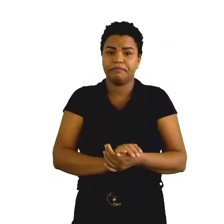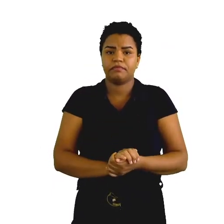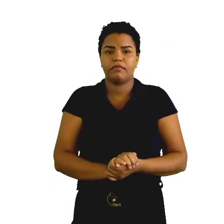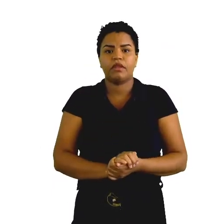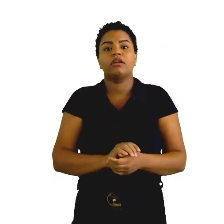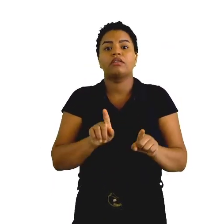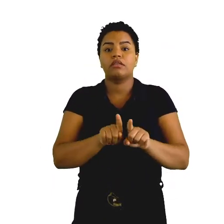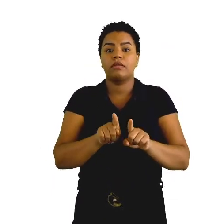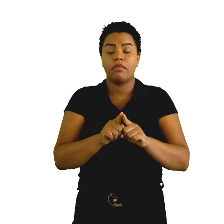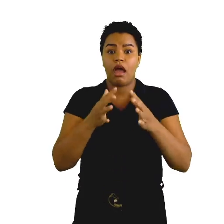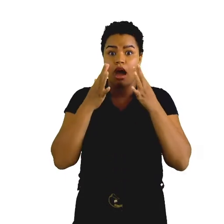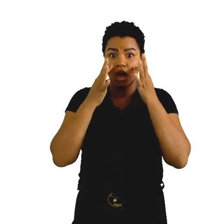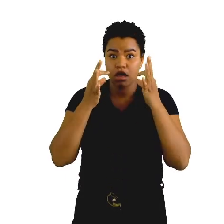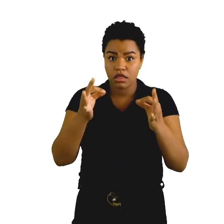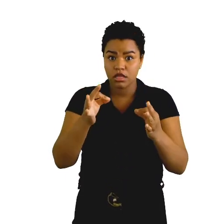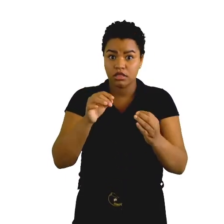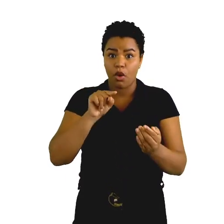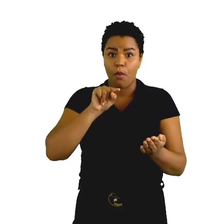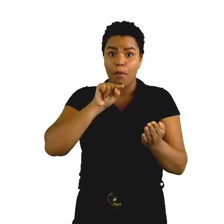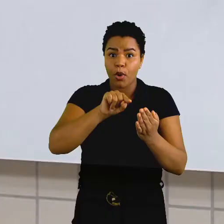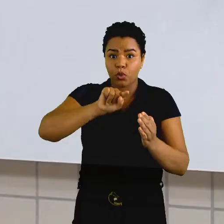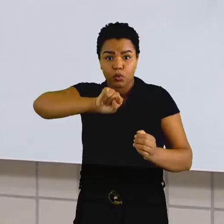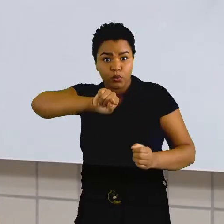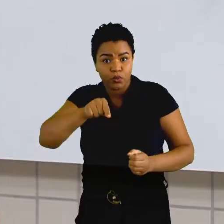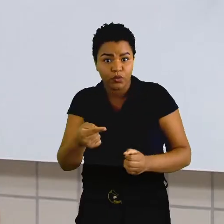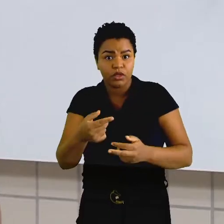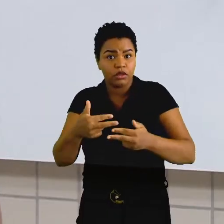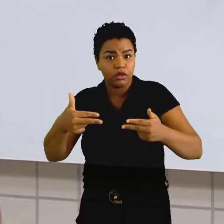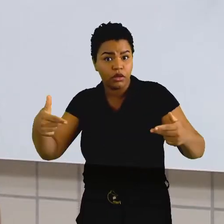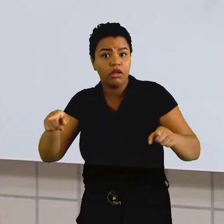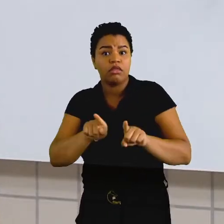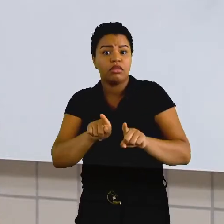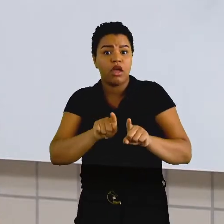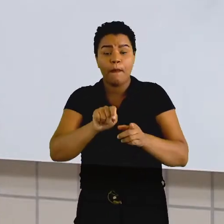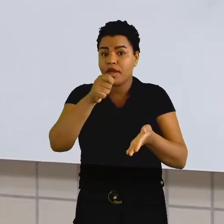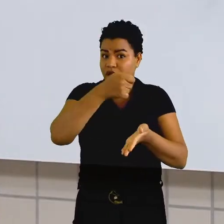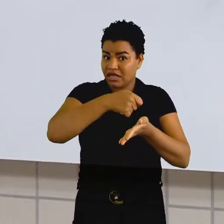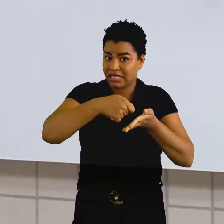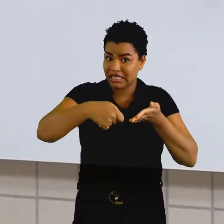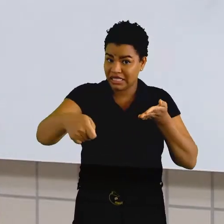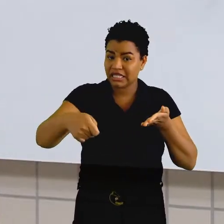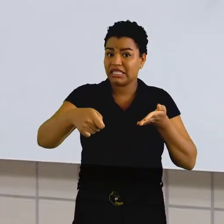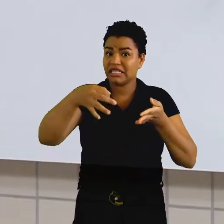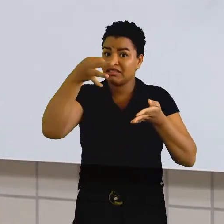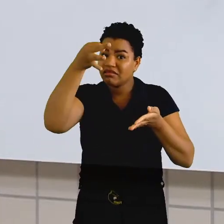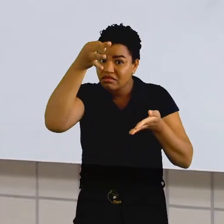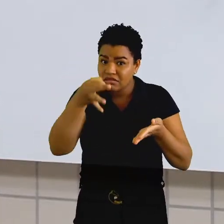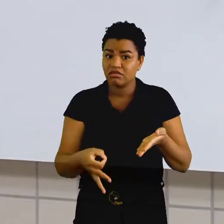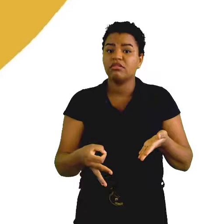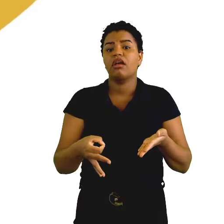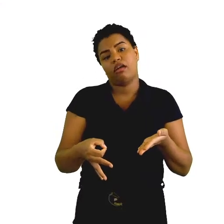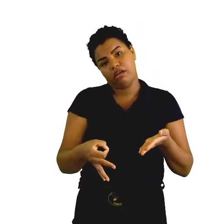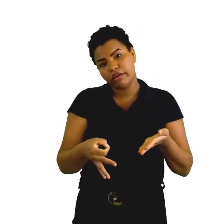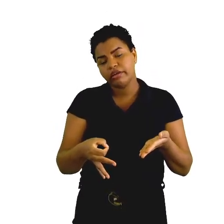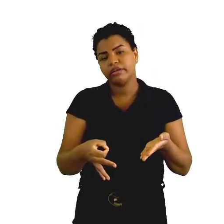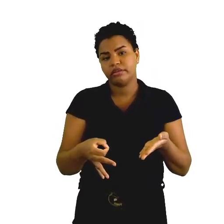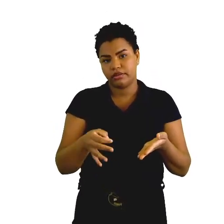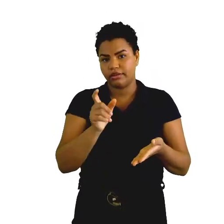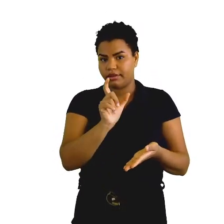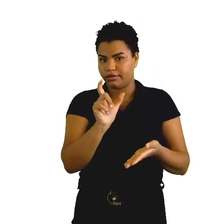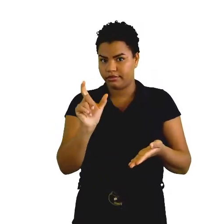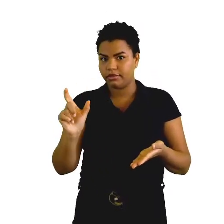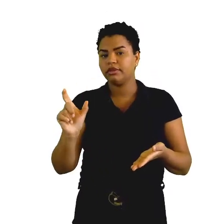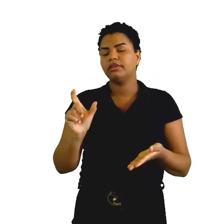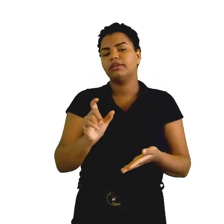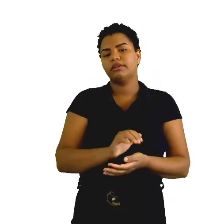a ortografia. Lembrando que a ortografia é a escrita correta das palavras. E